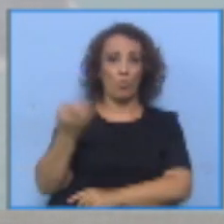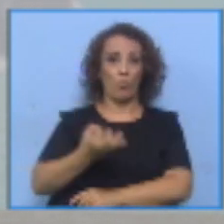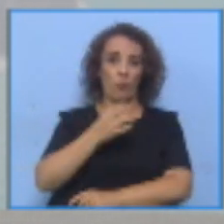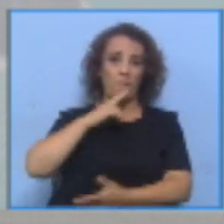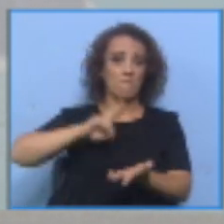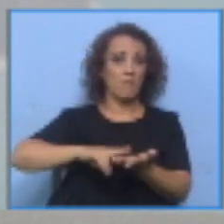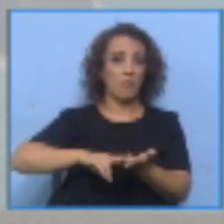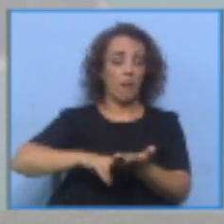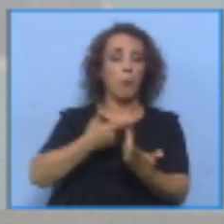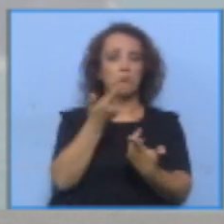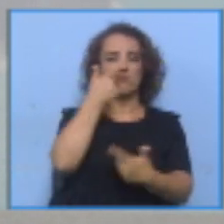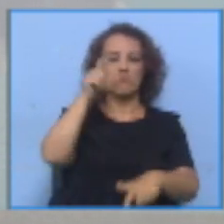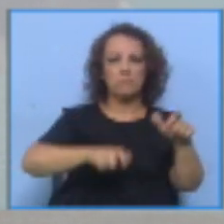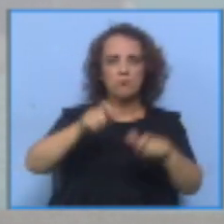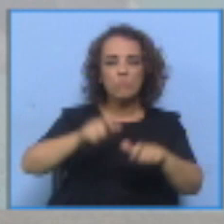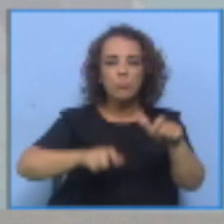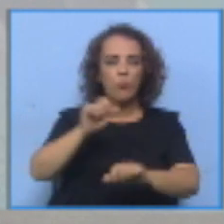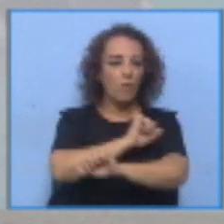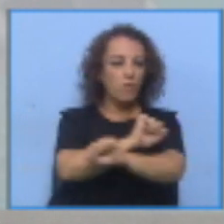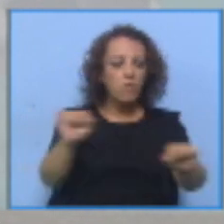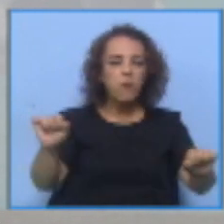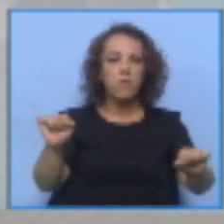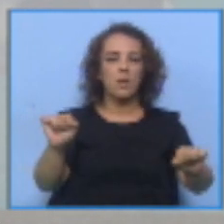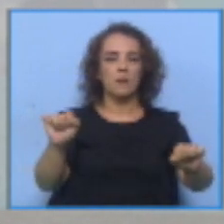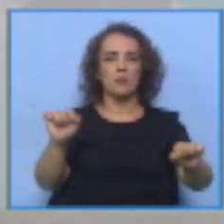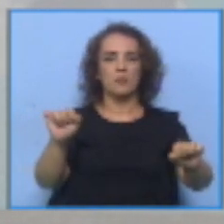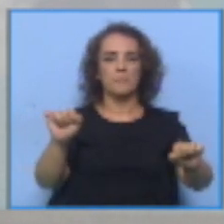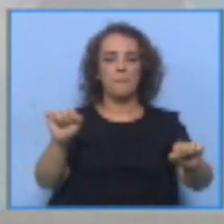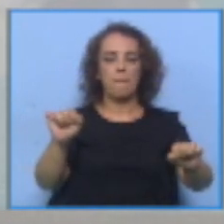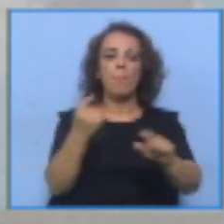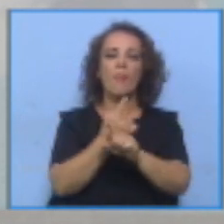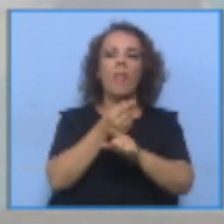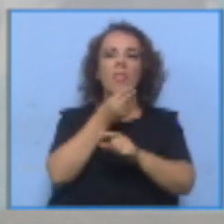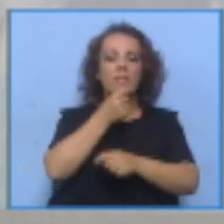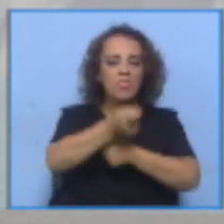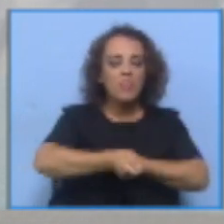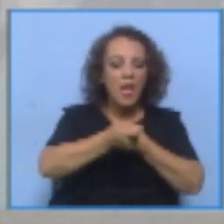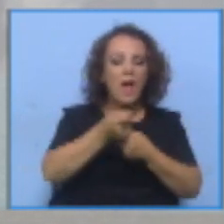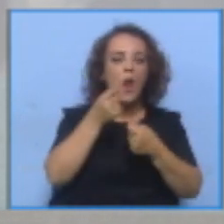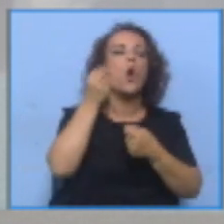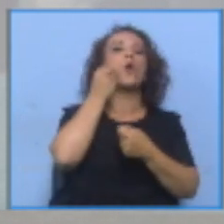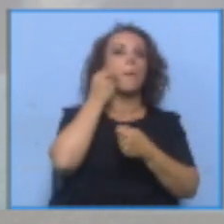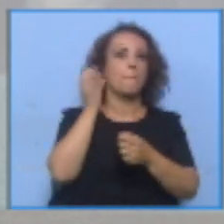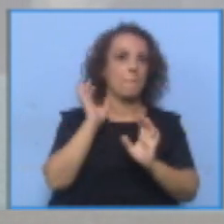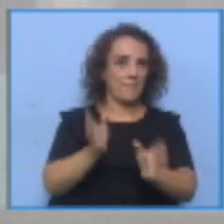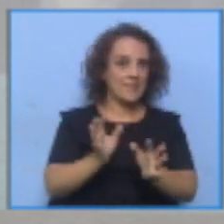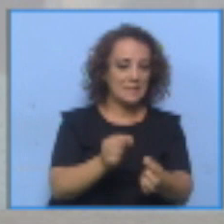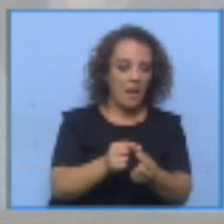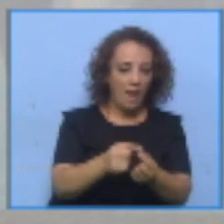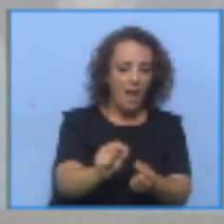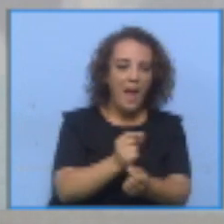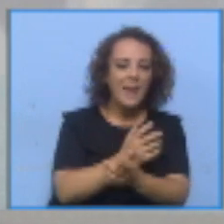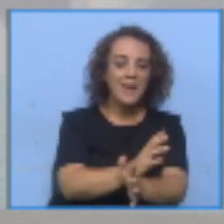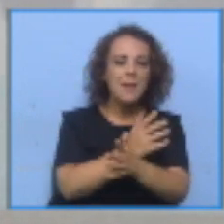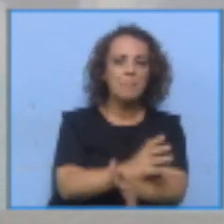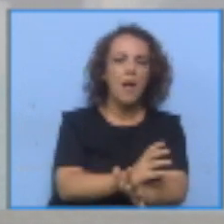verdade que os povos, a maneira de preparar a terra muitas vezes é com essas queimadas, mas são muito